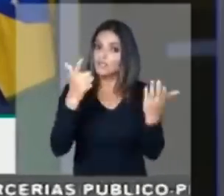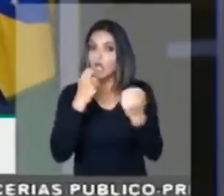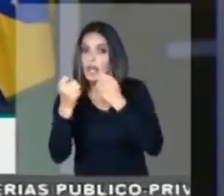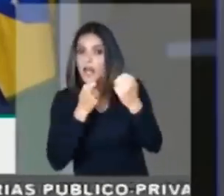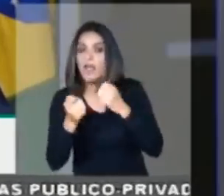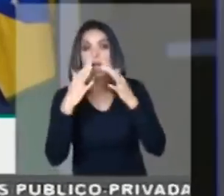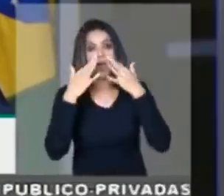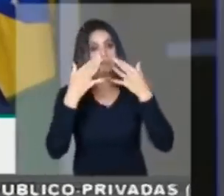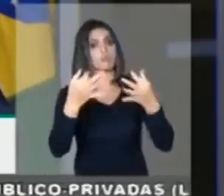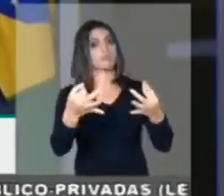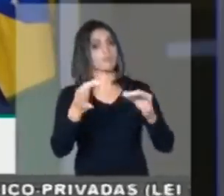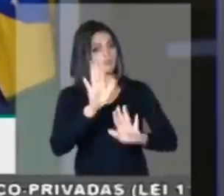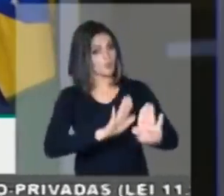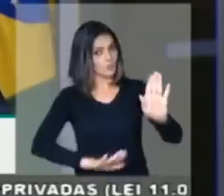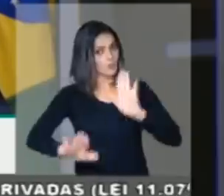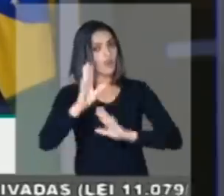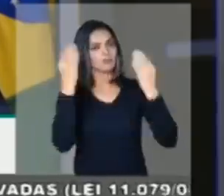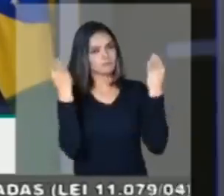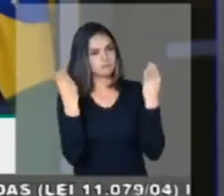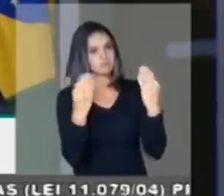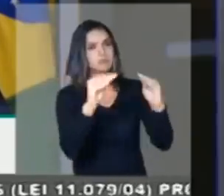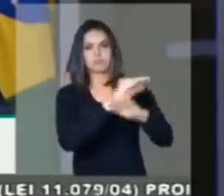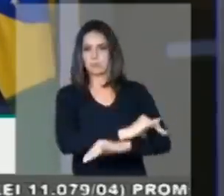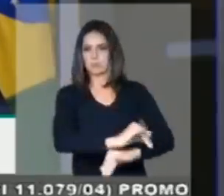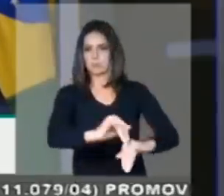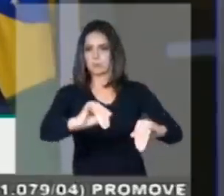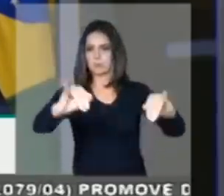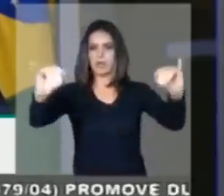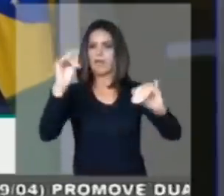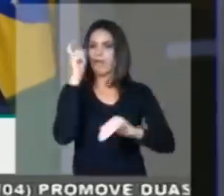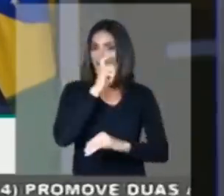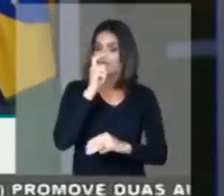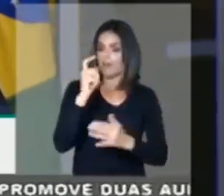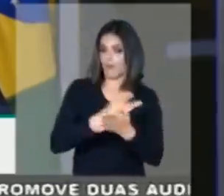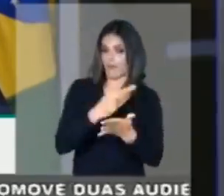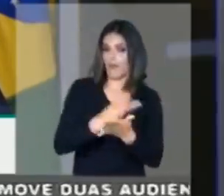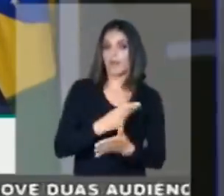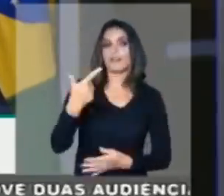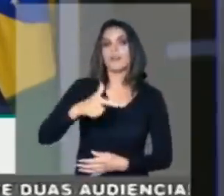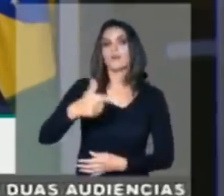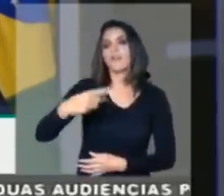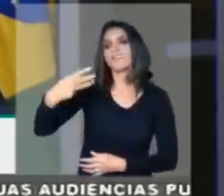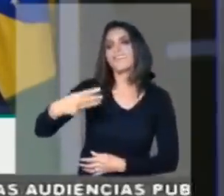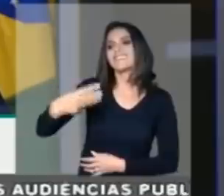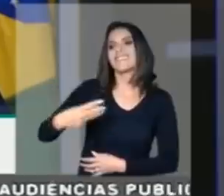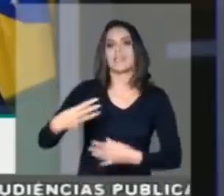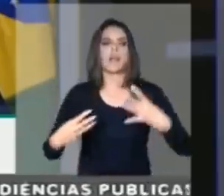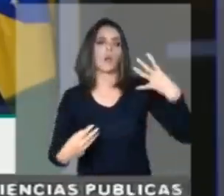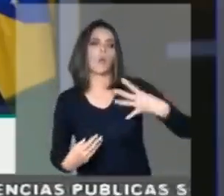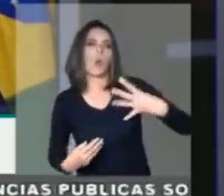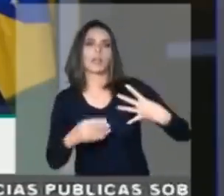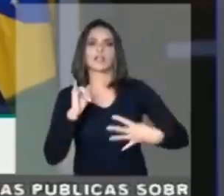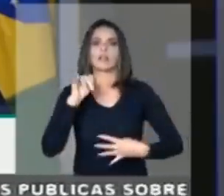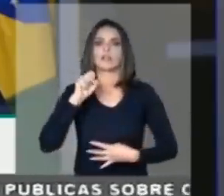prestarem atenção para não lançarem mais matérias equivocadas nesse sentido, não existe terceira instância e não existe quarta instância.